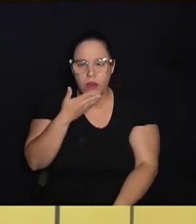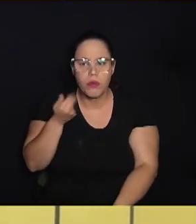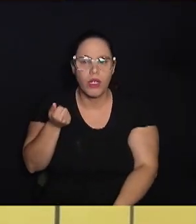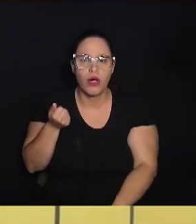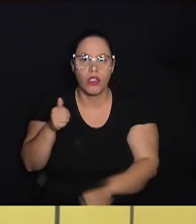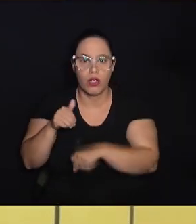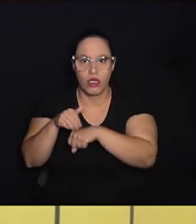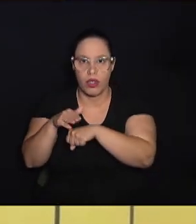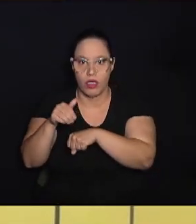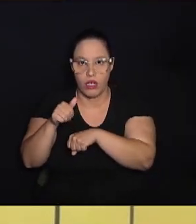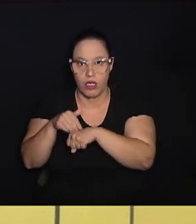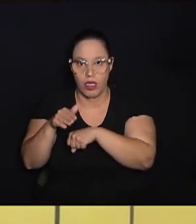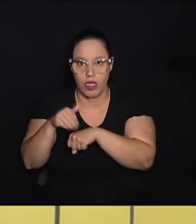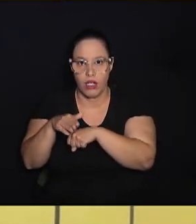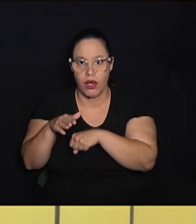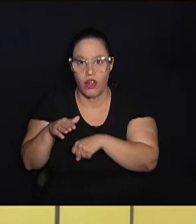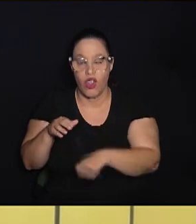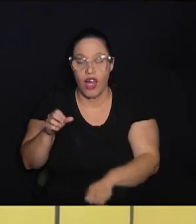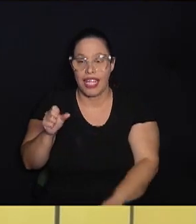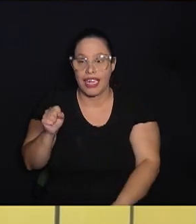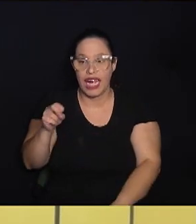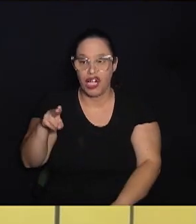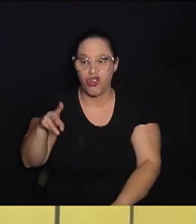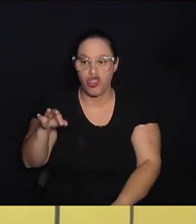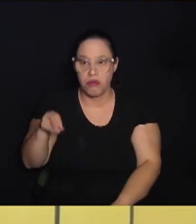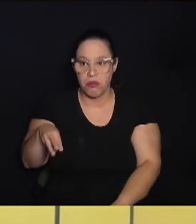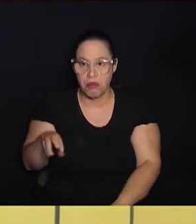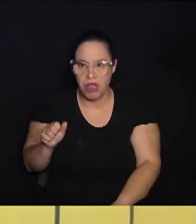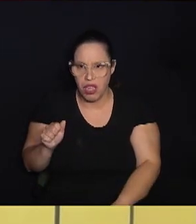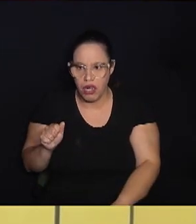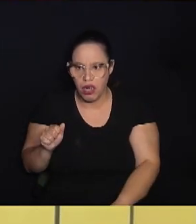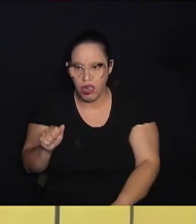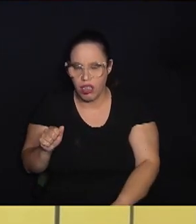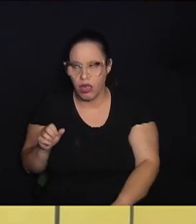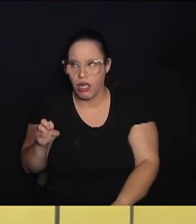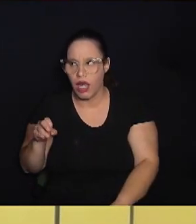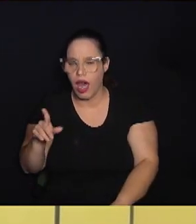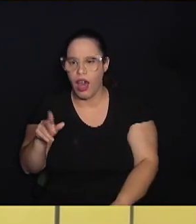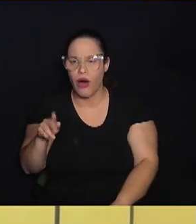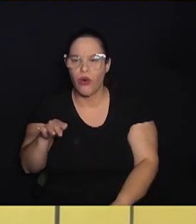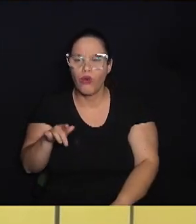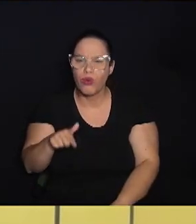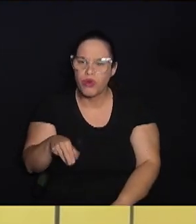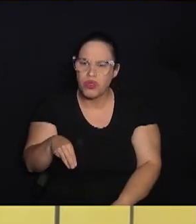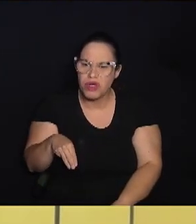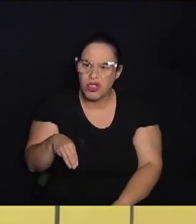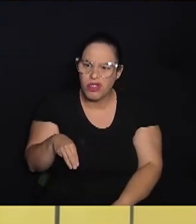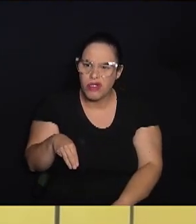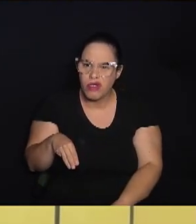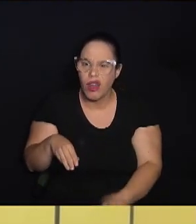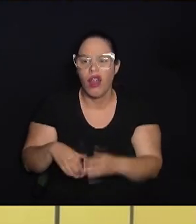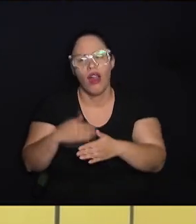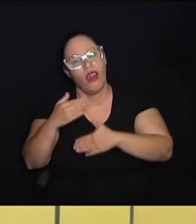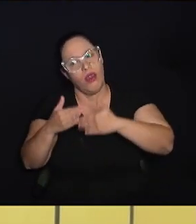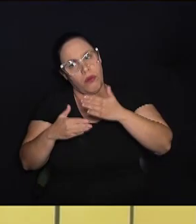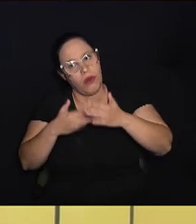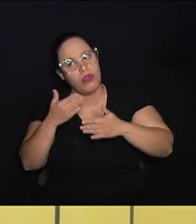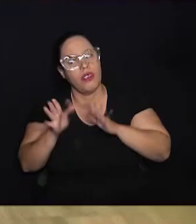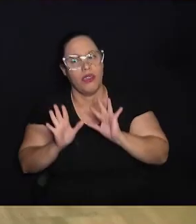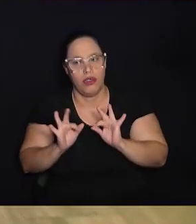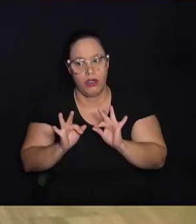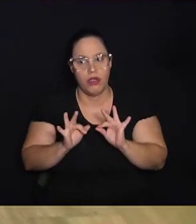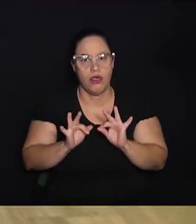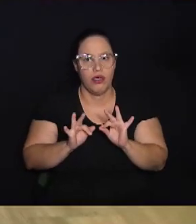para você vai ler Sandman vai ler Calvin você vai chegar e falar assim mas não tá entendendo Então realmente é um processo né e é por isso